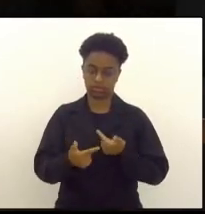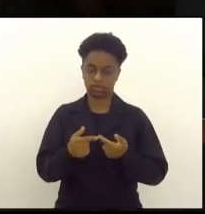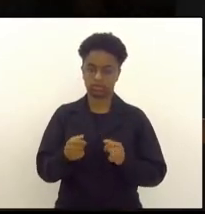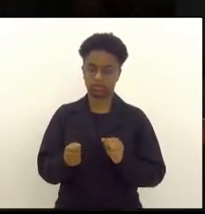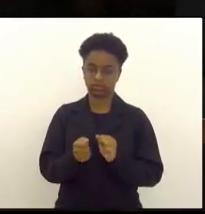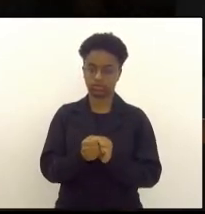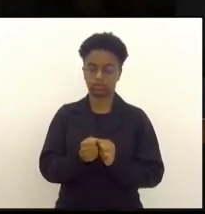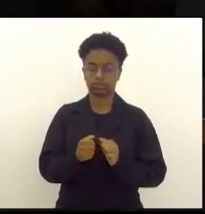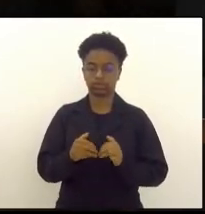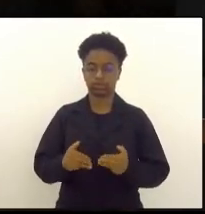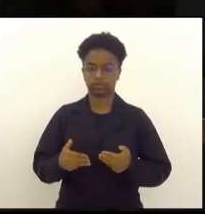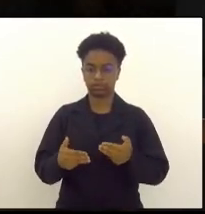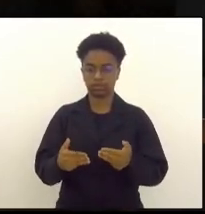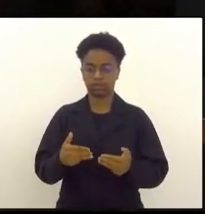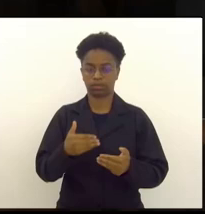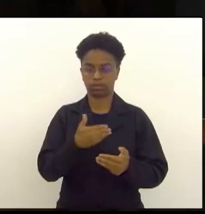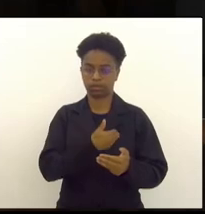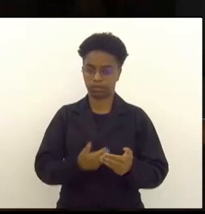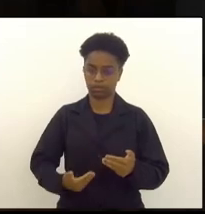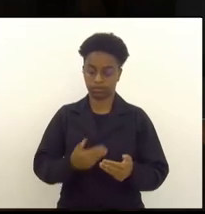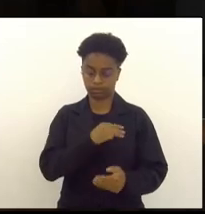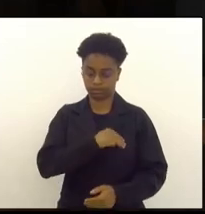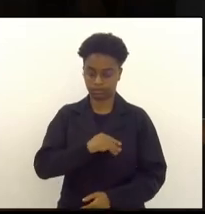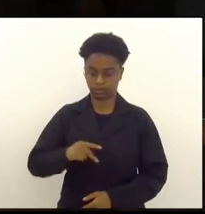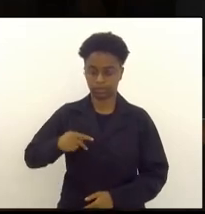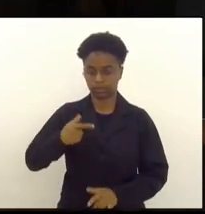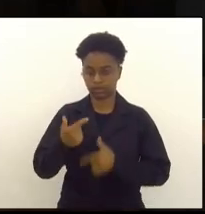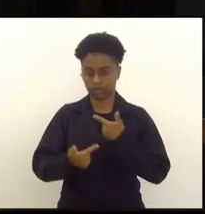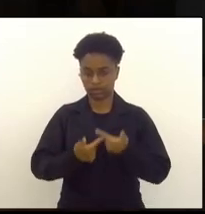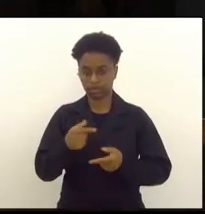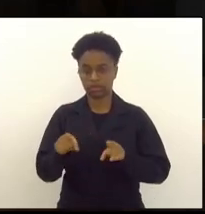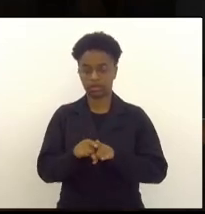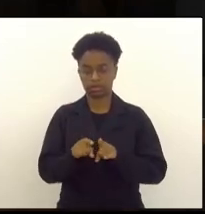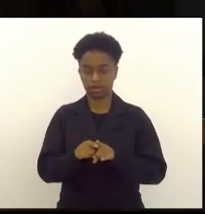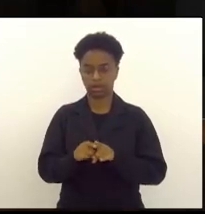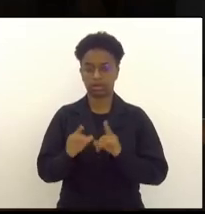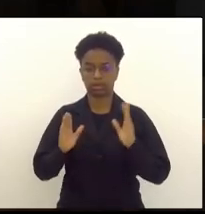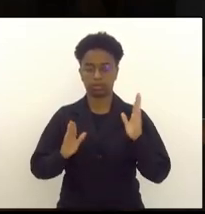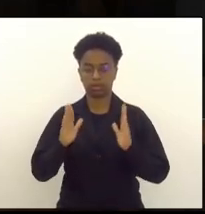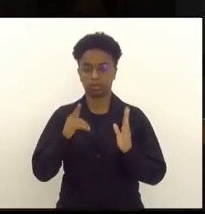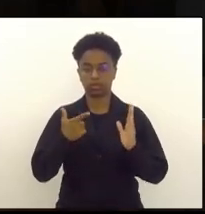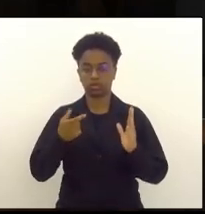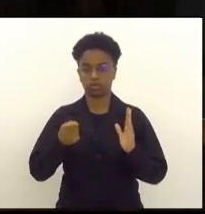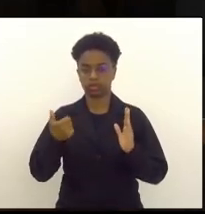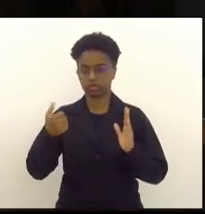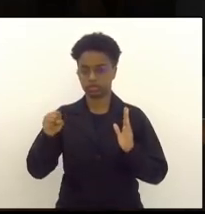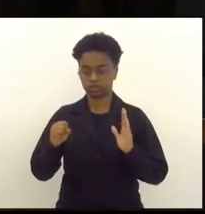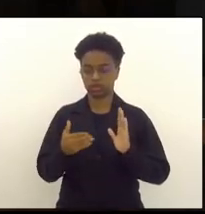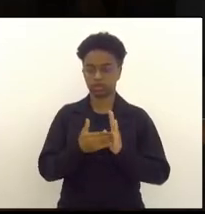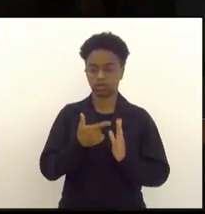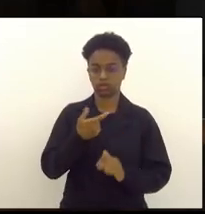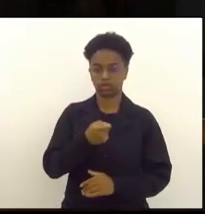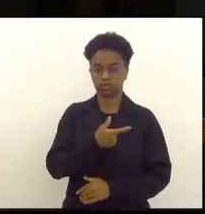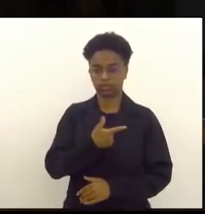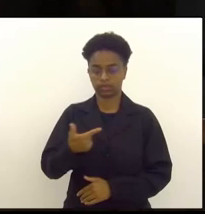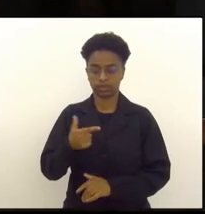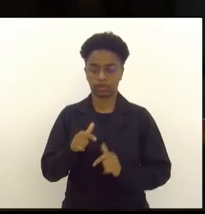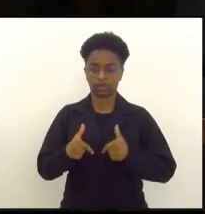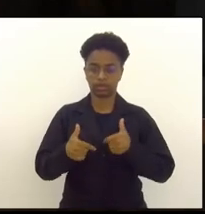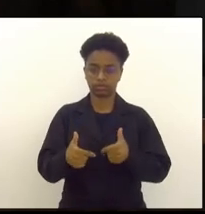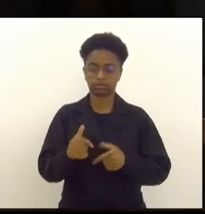Público do Trabalho, MPT. E entre os anos de 2018 e 2022, atuou no Estado do Rio.